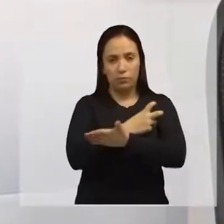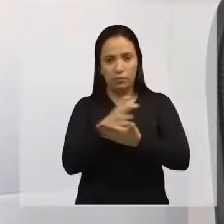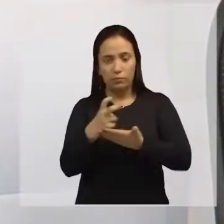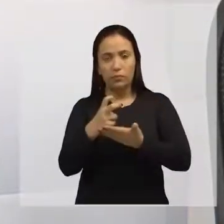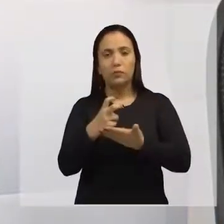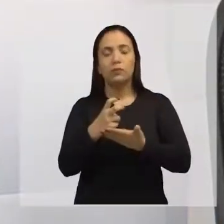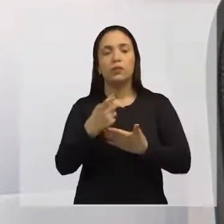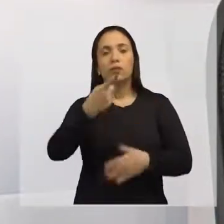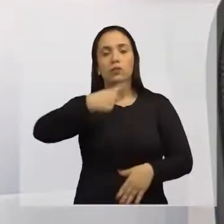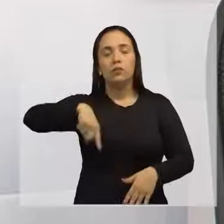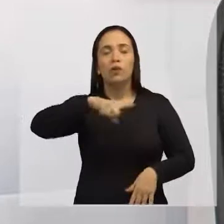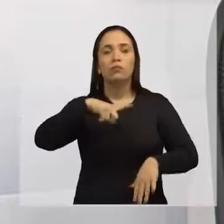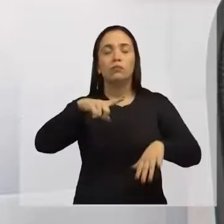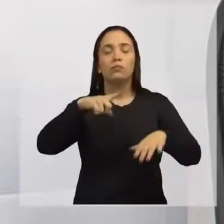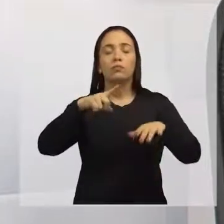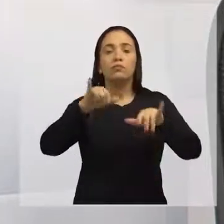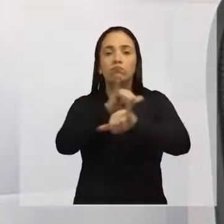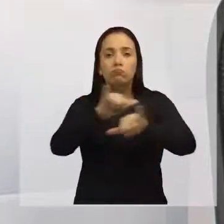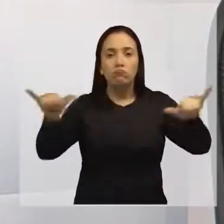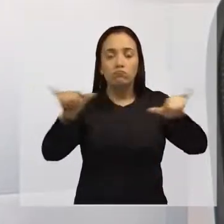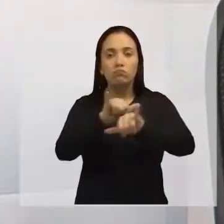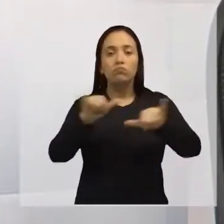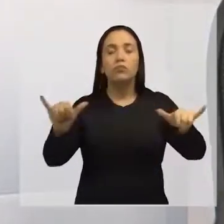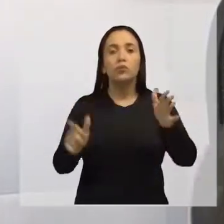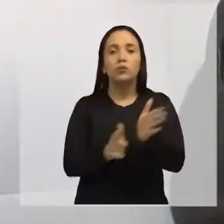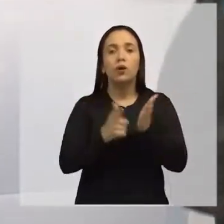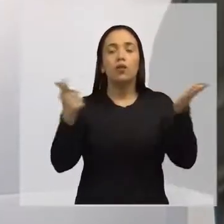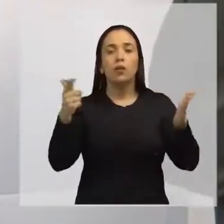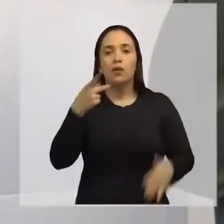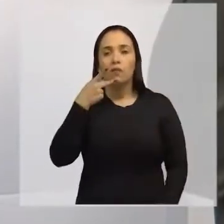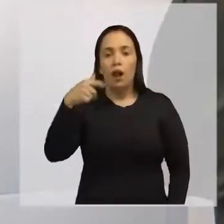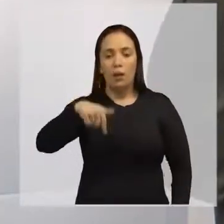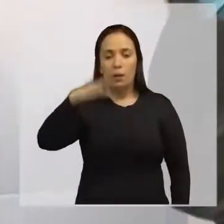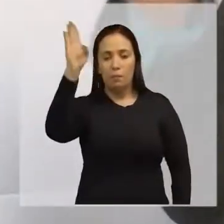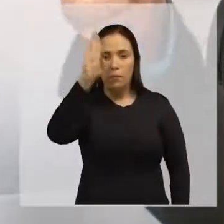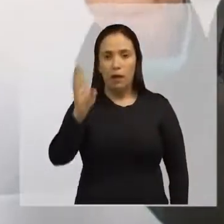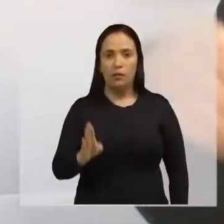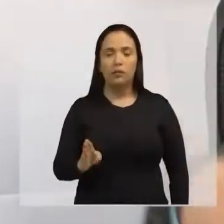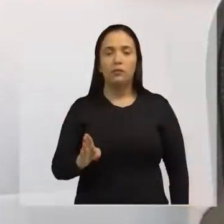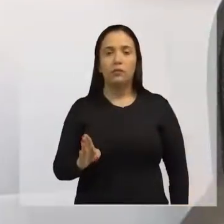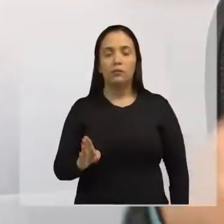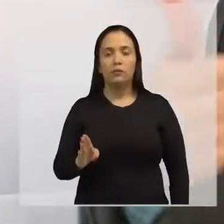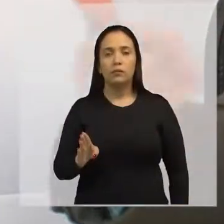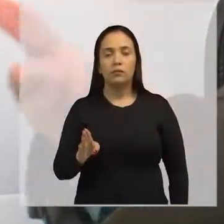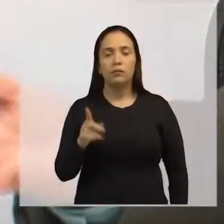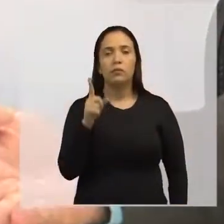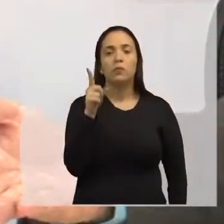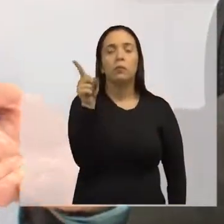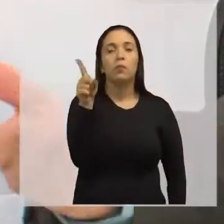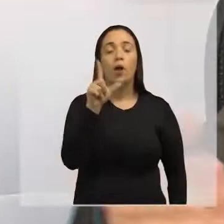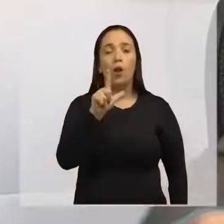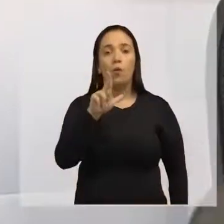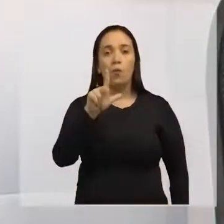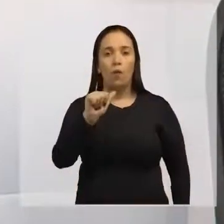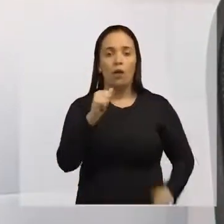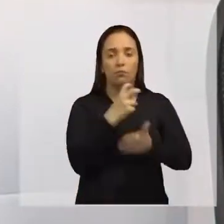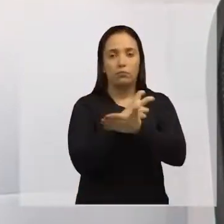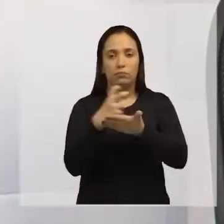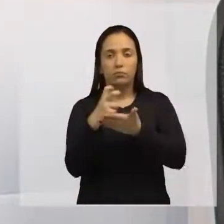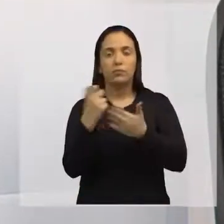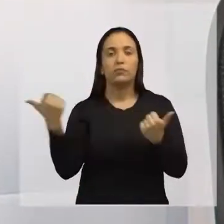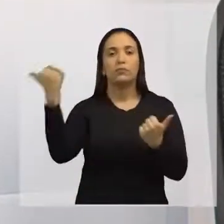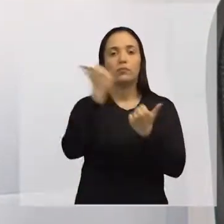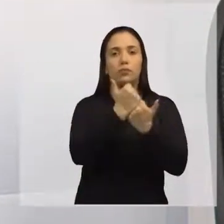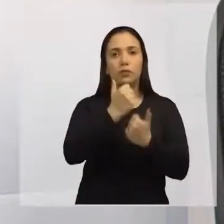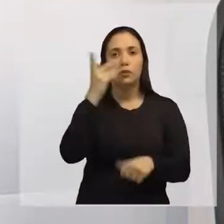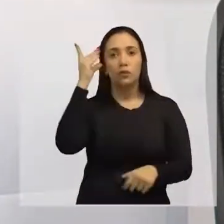foi capa das principais revistas econômicas dizendo que nós éramos um país emergente. Quando o Lula passou o governo para Dilma Rousseff. Só lembrando, Luiz,